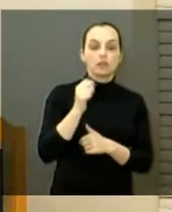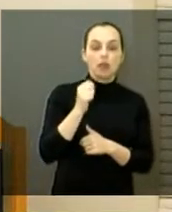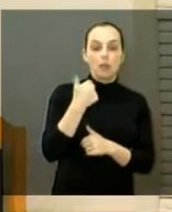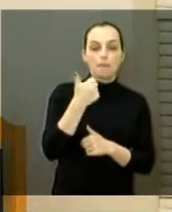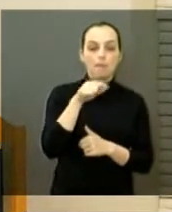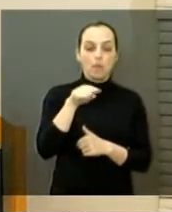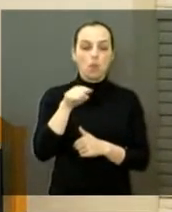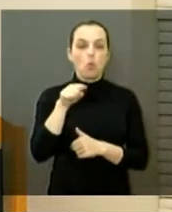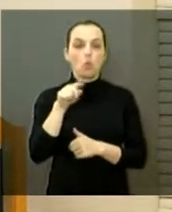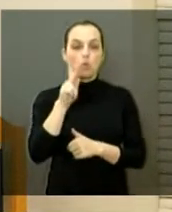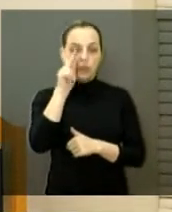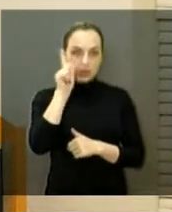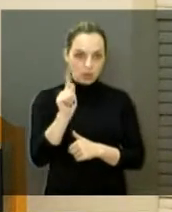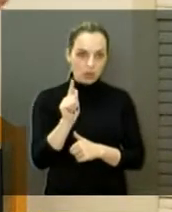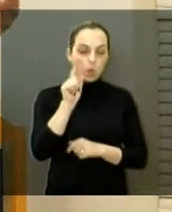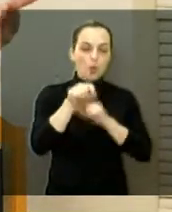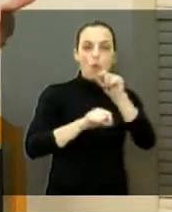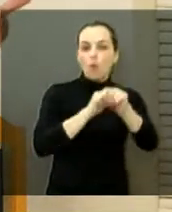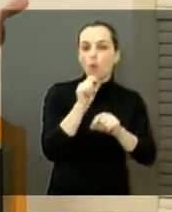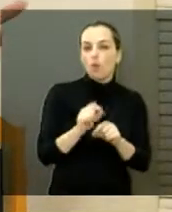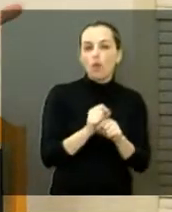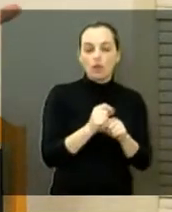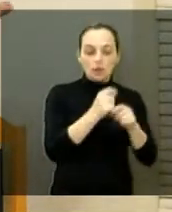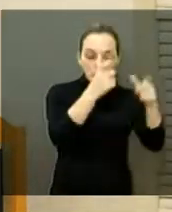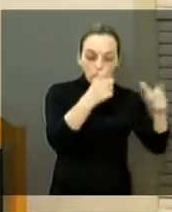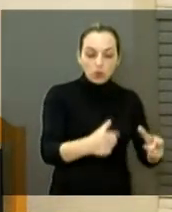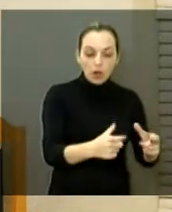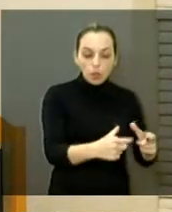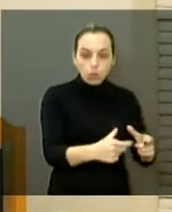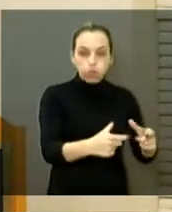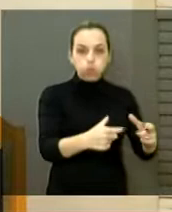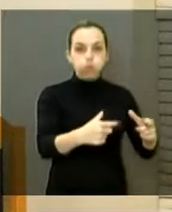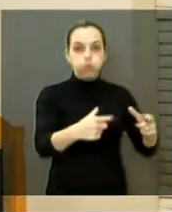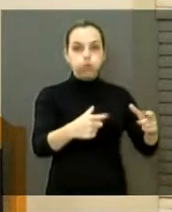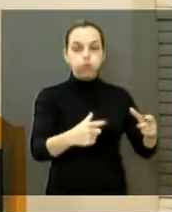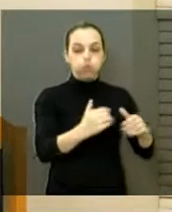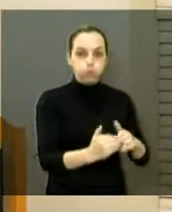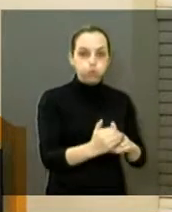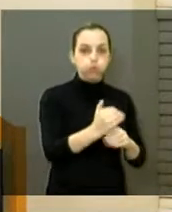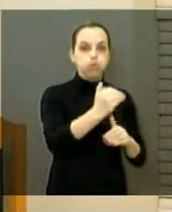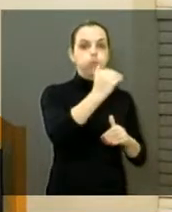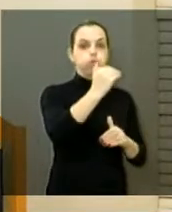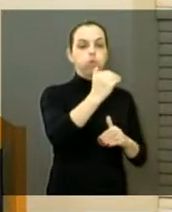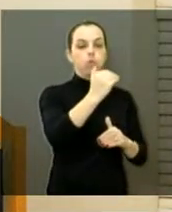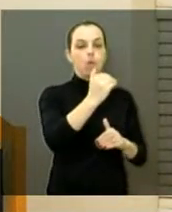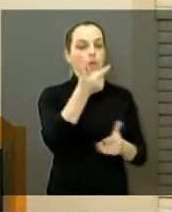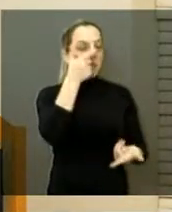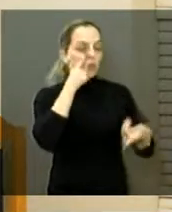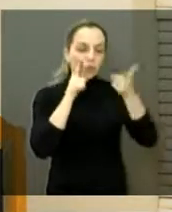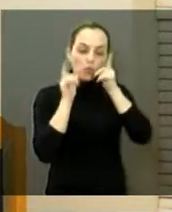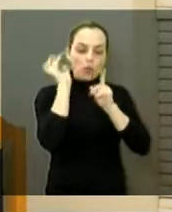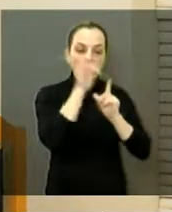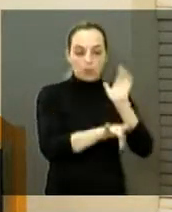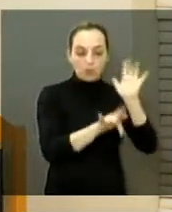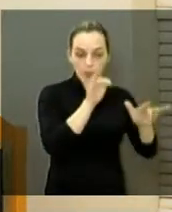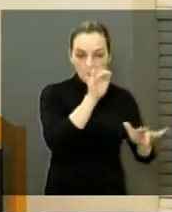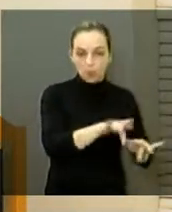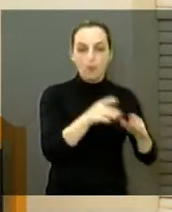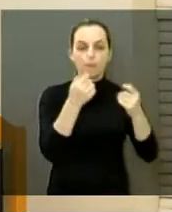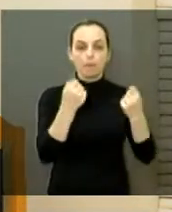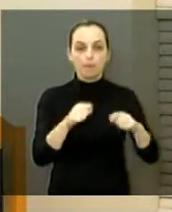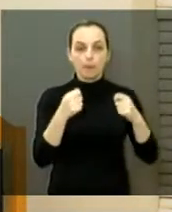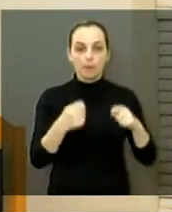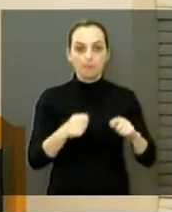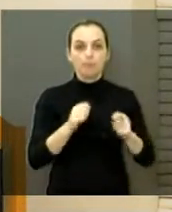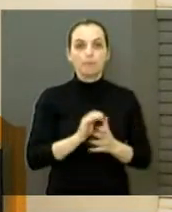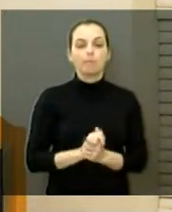dividindo em carretinhas, fazendo descarte, não, acaba ficando saturado o bolsão, e o município não consegue fazer o descarte necessário que precisa.